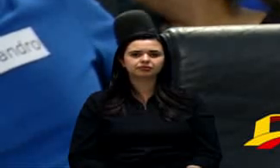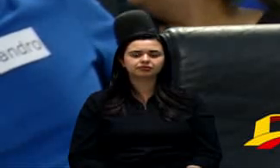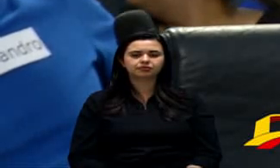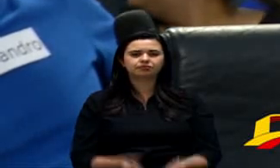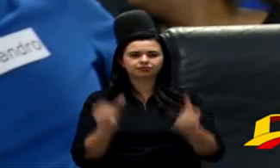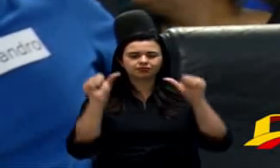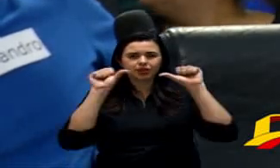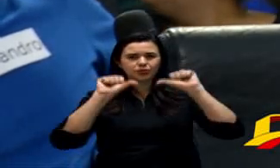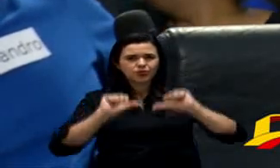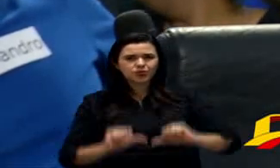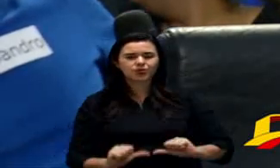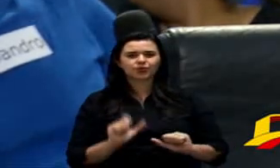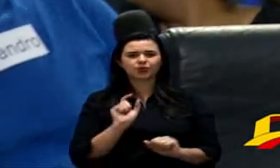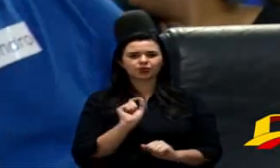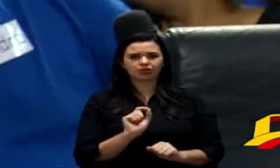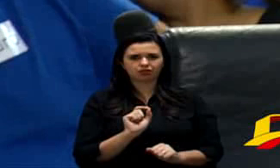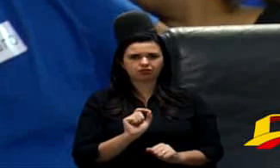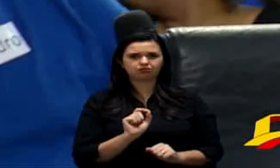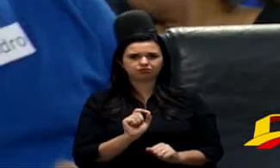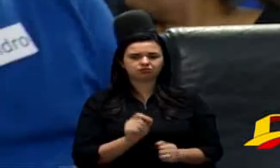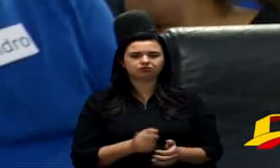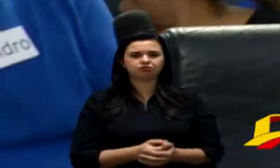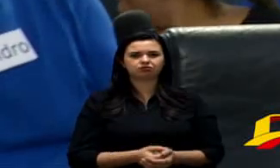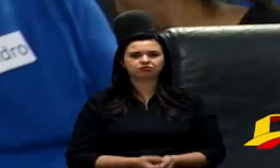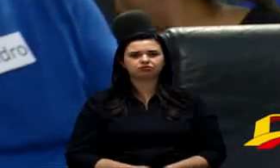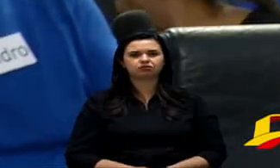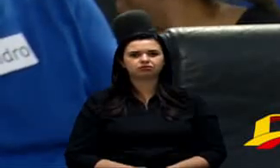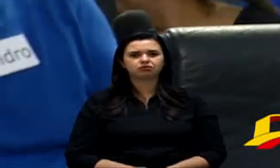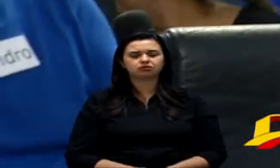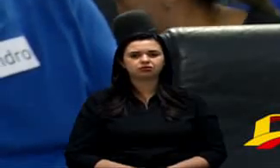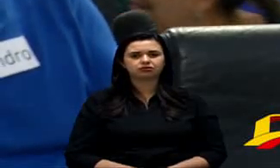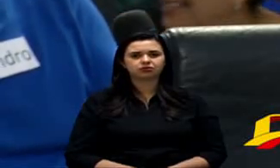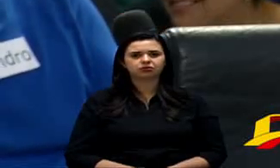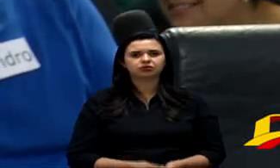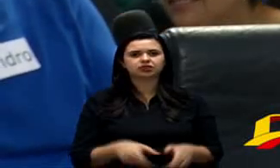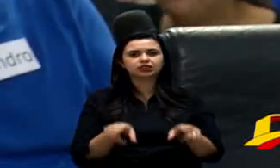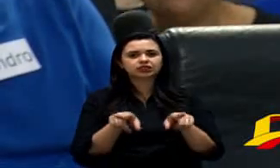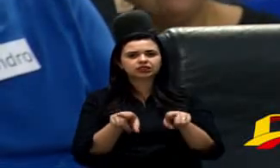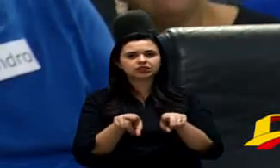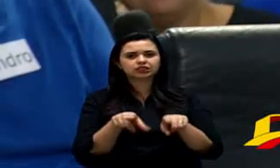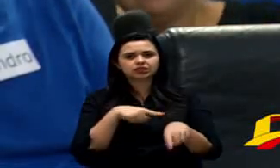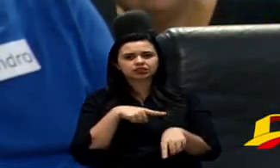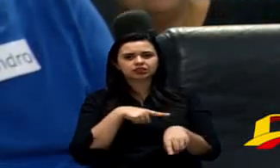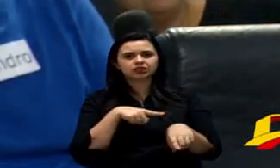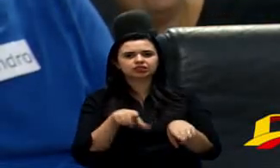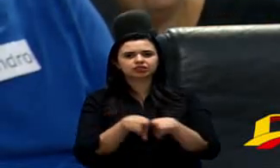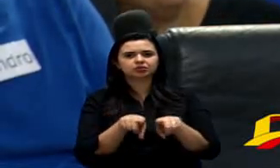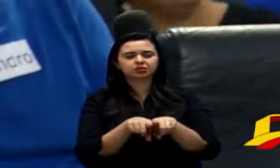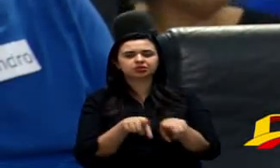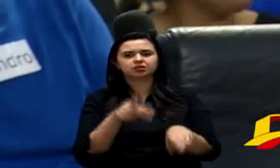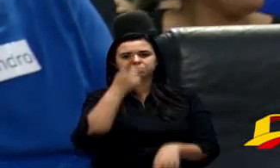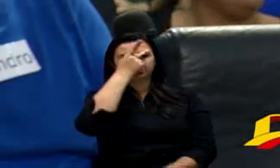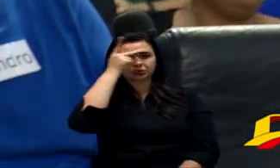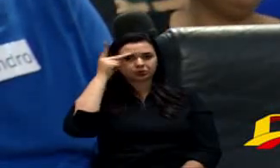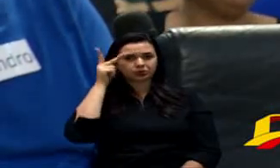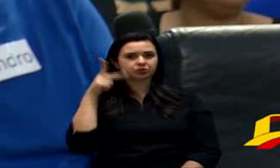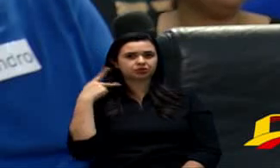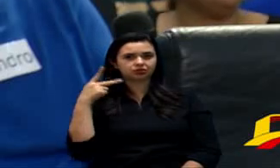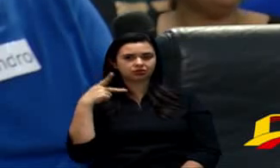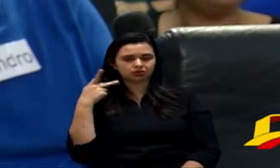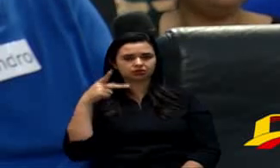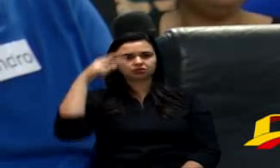O pior de tudo isso, o que a gente vê, é que tem agentes políticos que estão ou que estiveram à frente